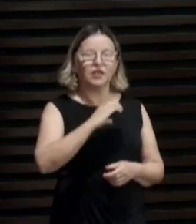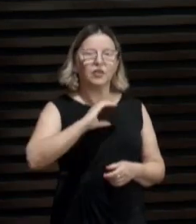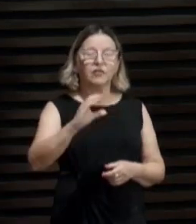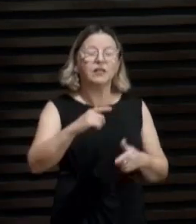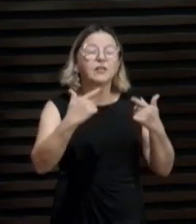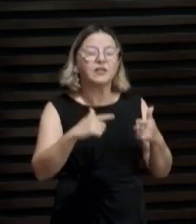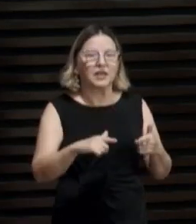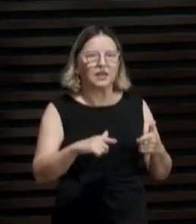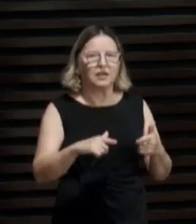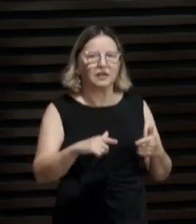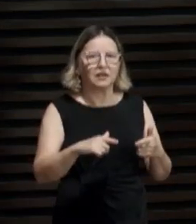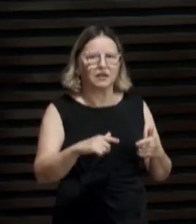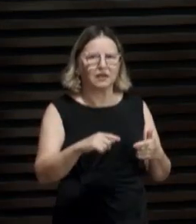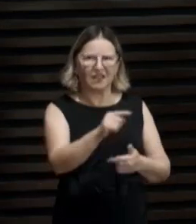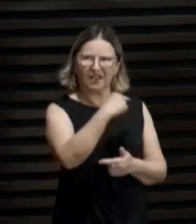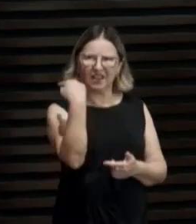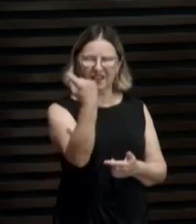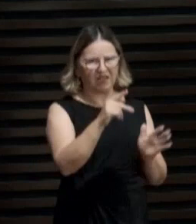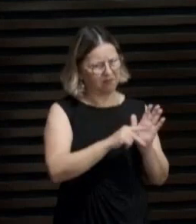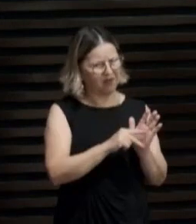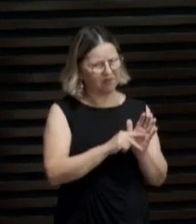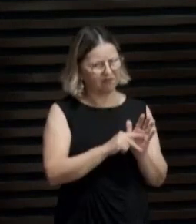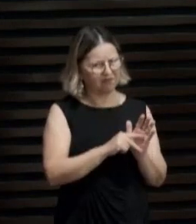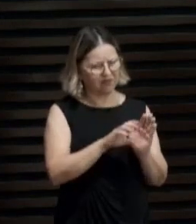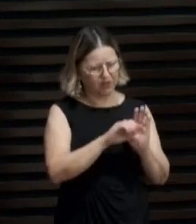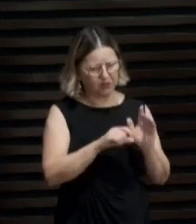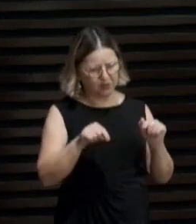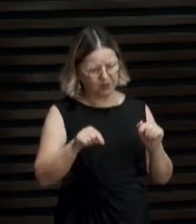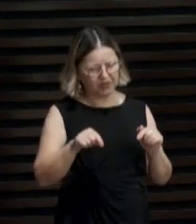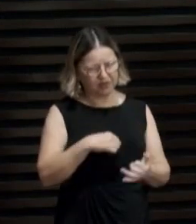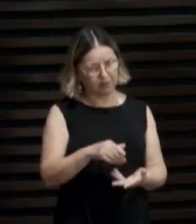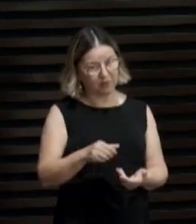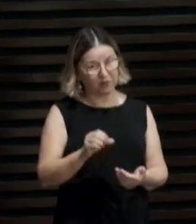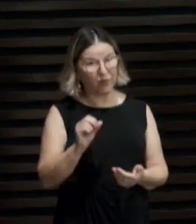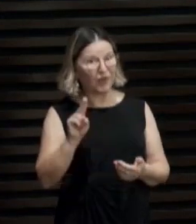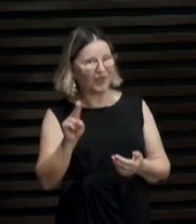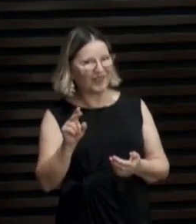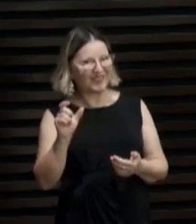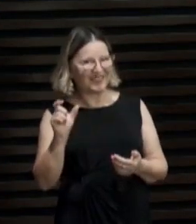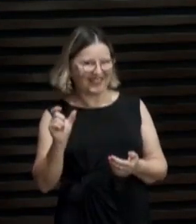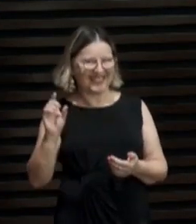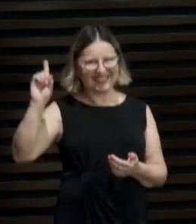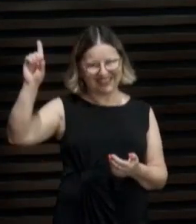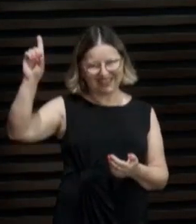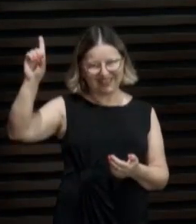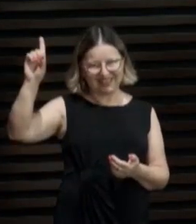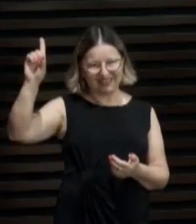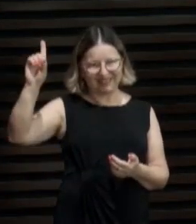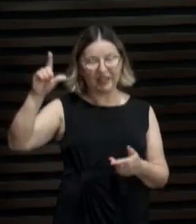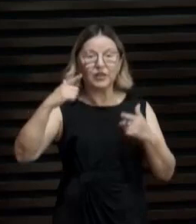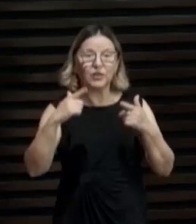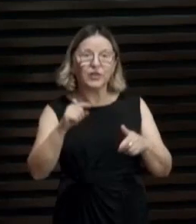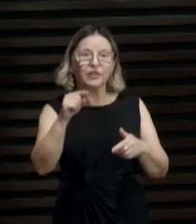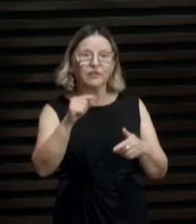Em nós, nos conceitos deste mundo ou na palavra de Deus? Onde você está construindo a